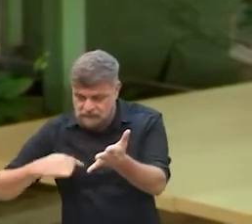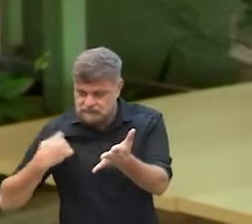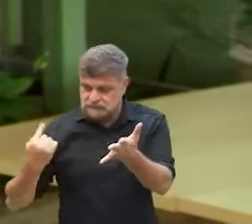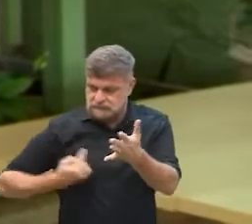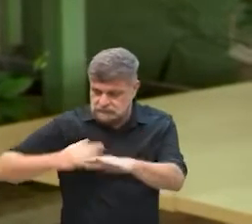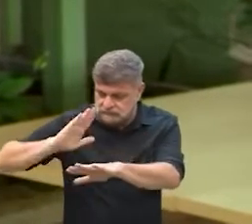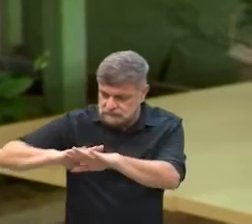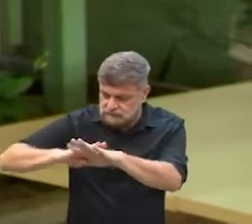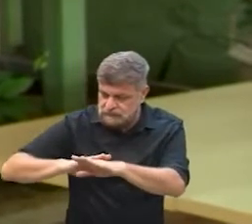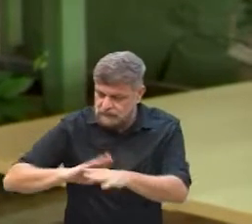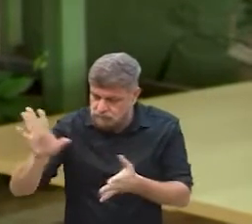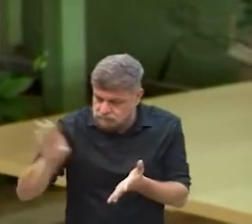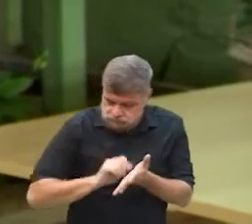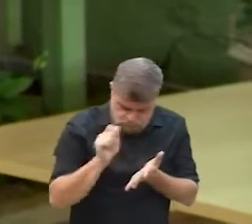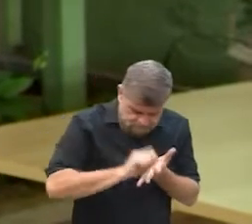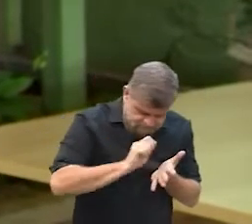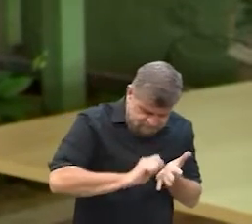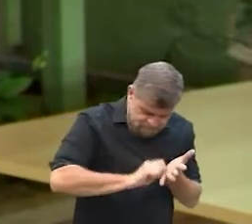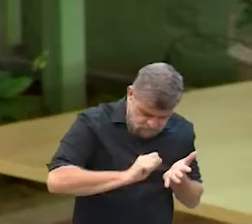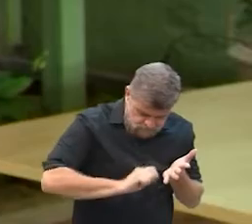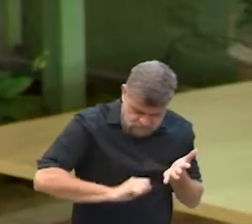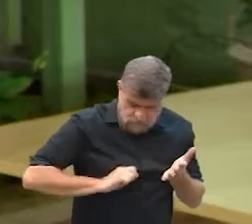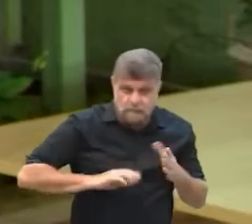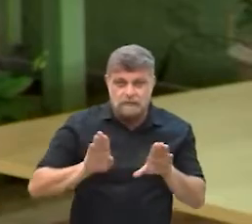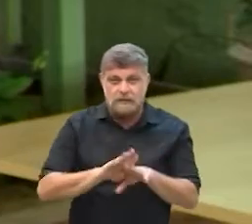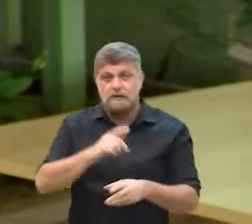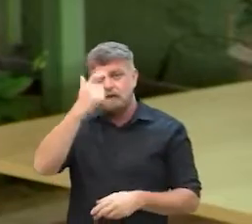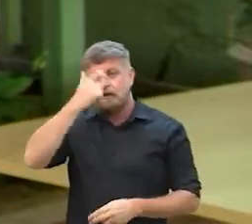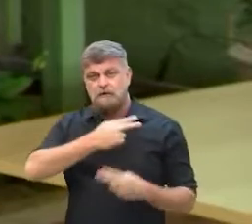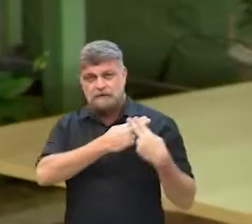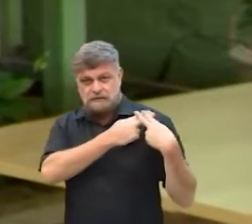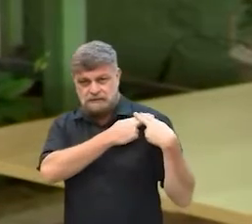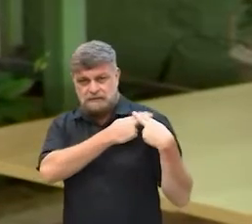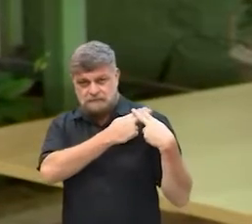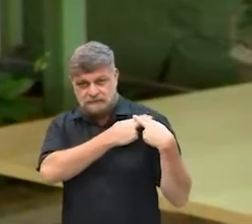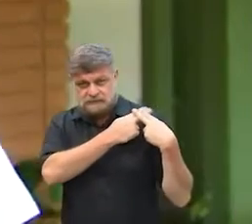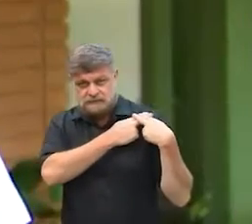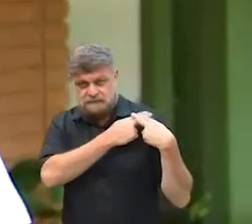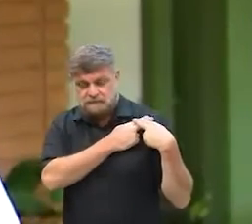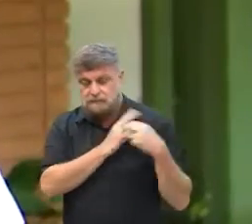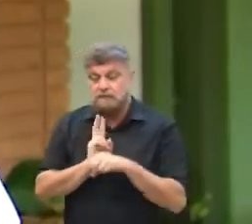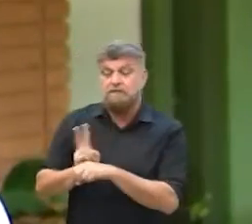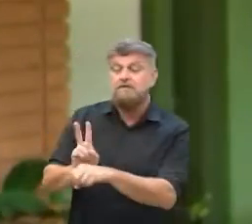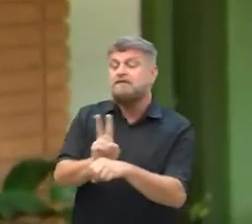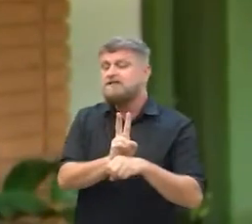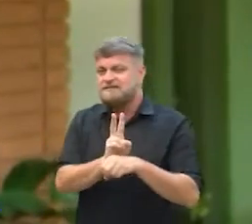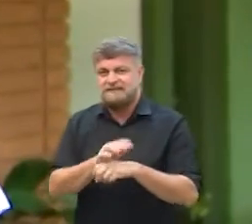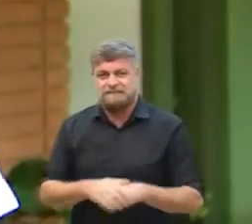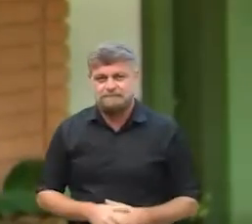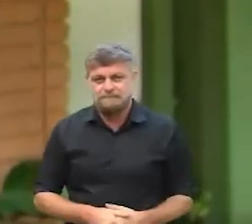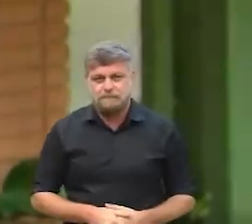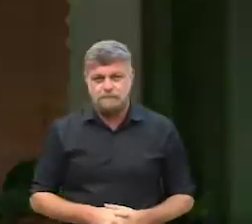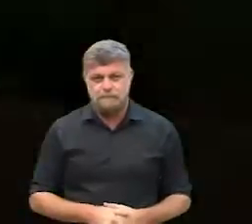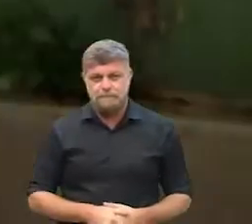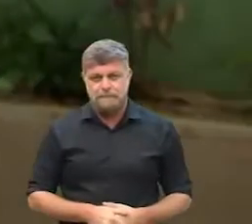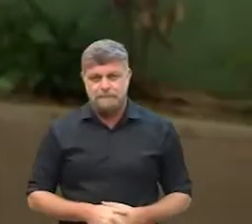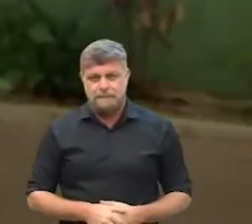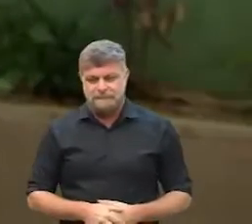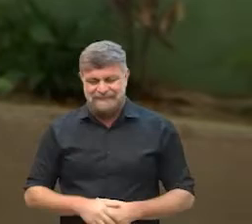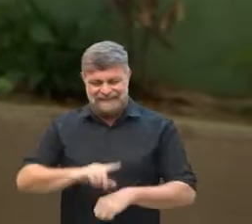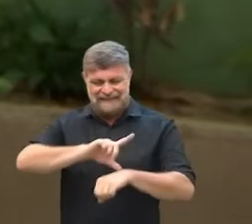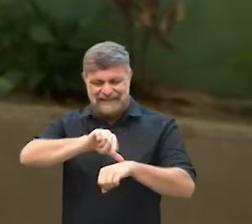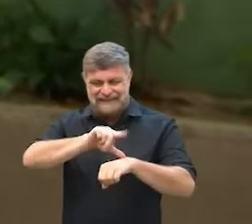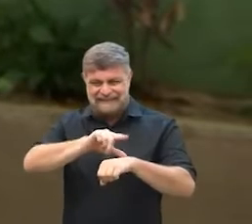anotações das atividades que a gente faz no grupo e cuido também fico responsável por vigiar o grupo.